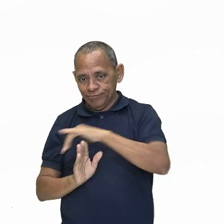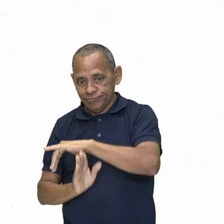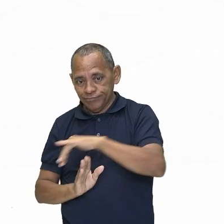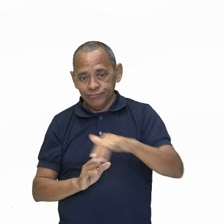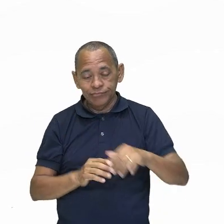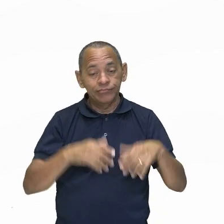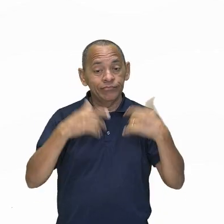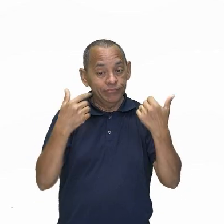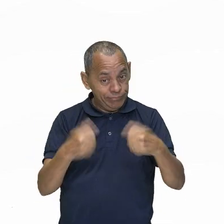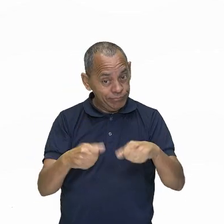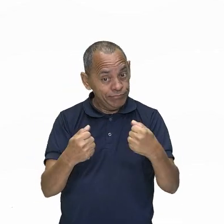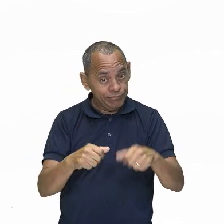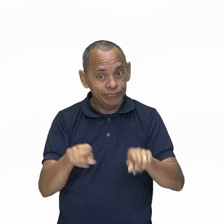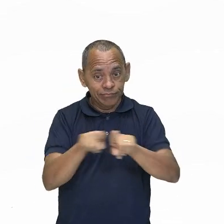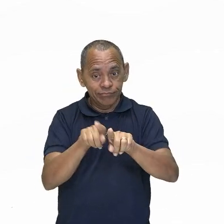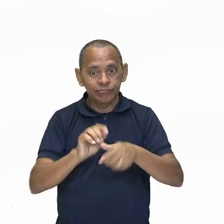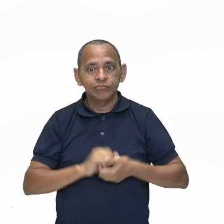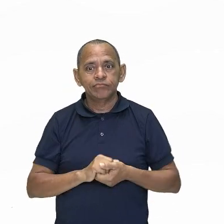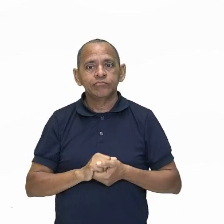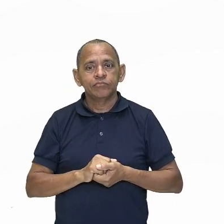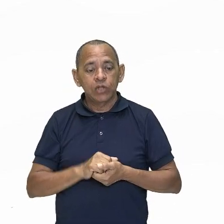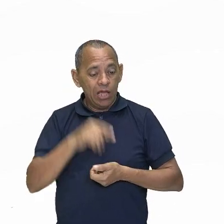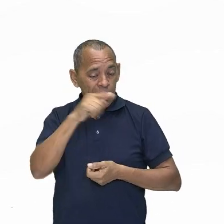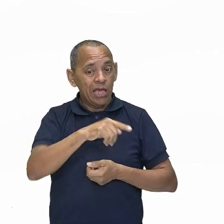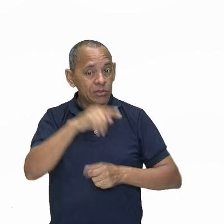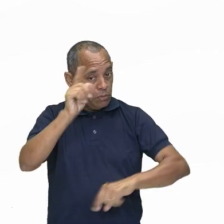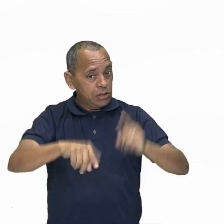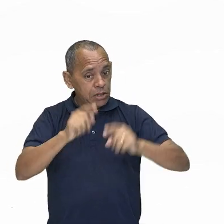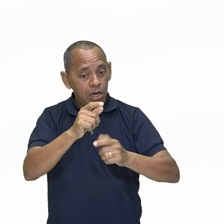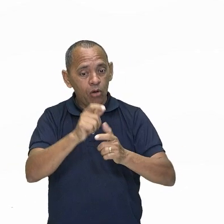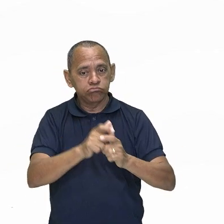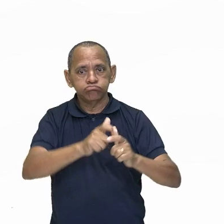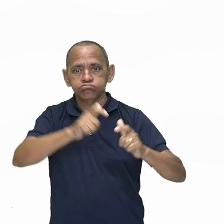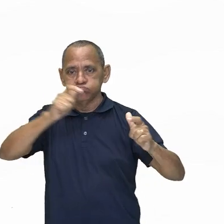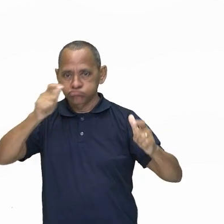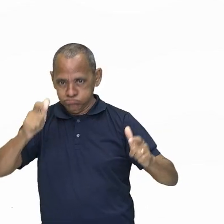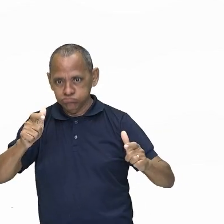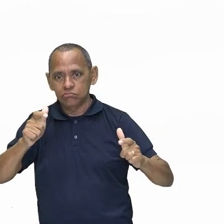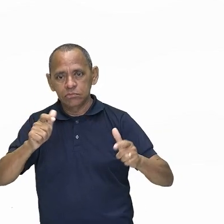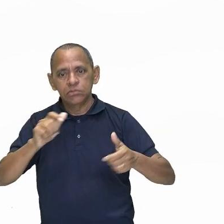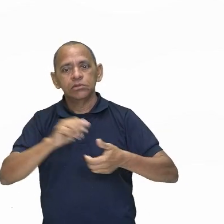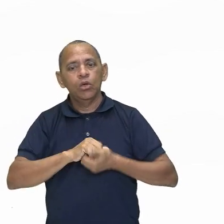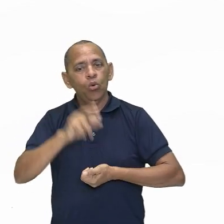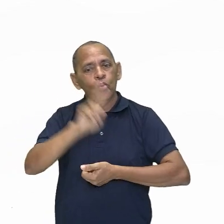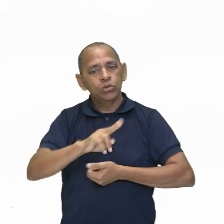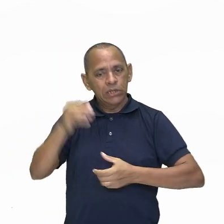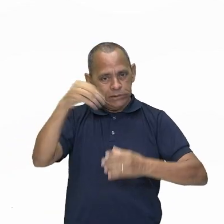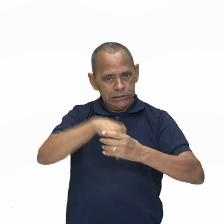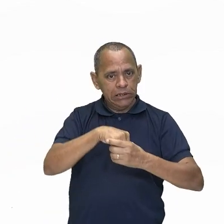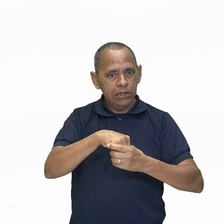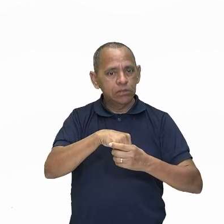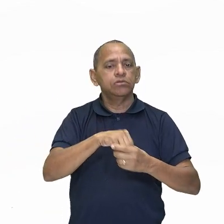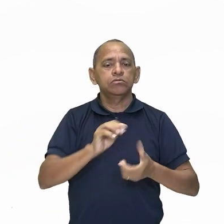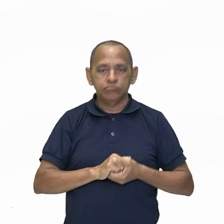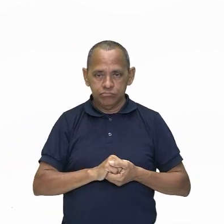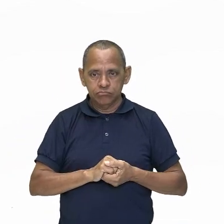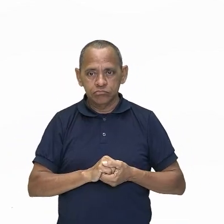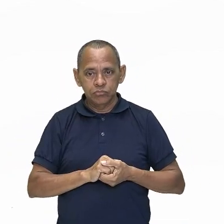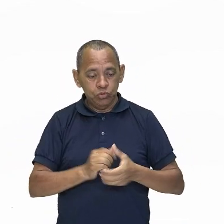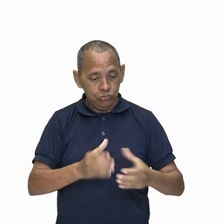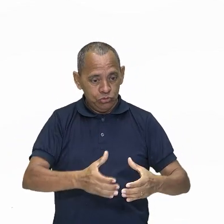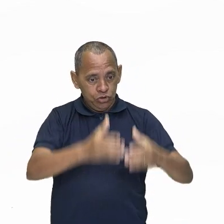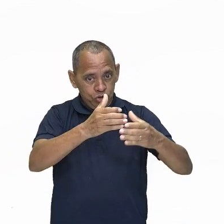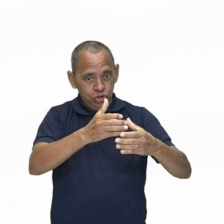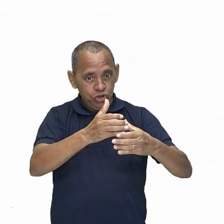Embora abundantes, os elementos usados como combustível são finitos. Assim, a energia nuclear é uma fonte não renovável